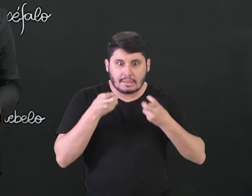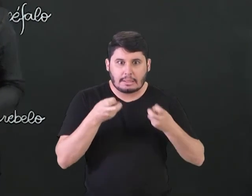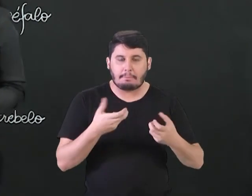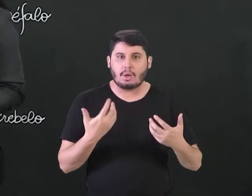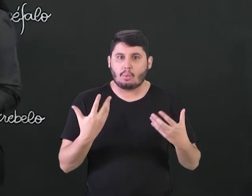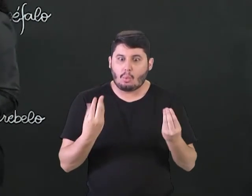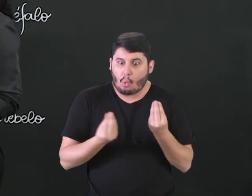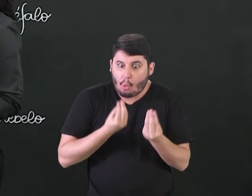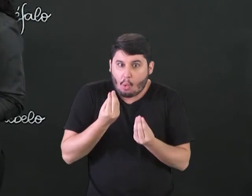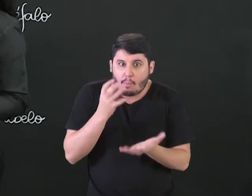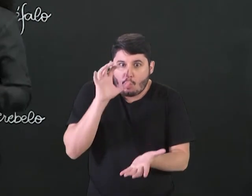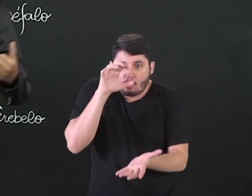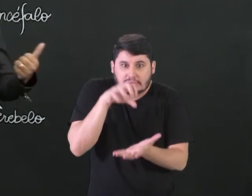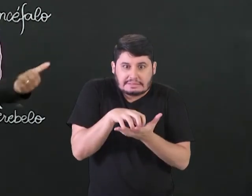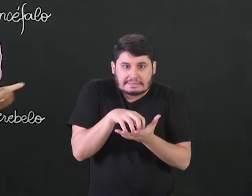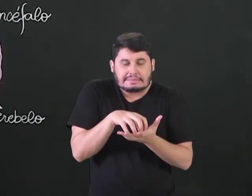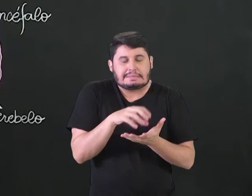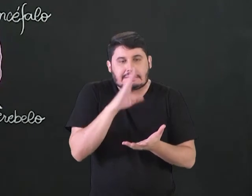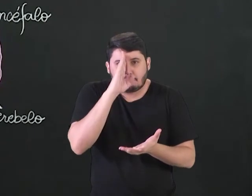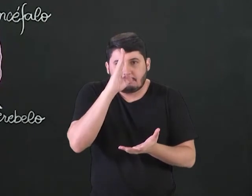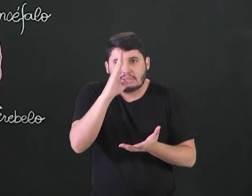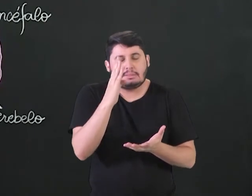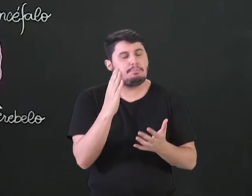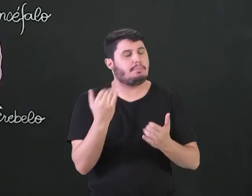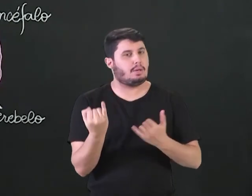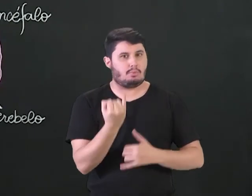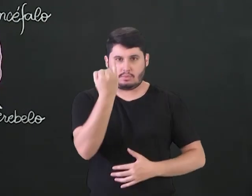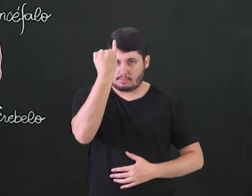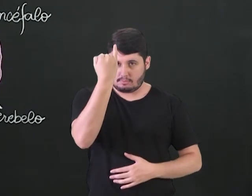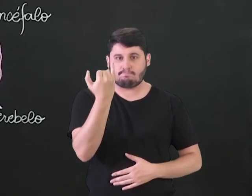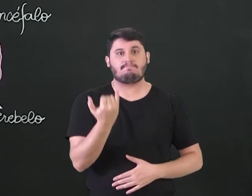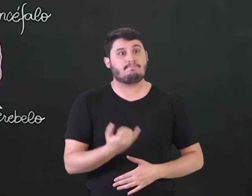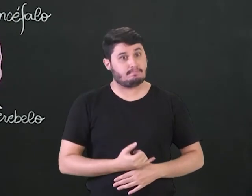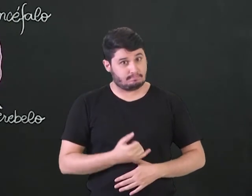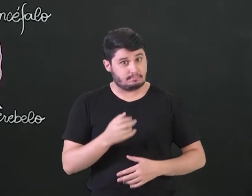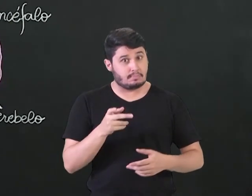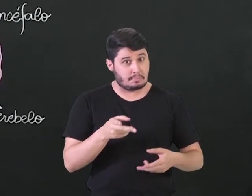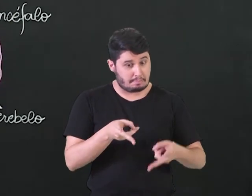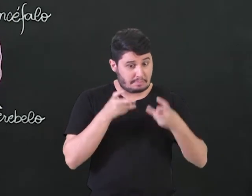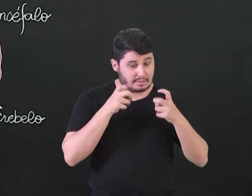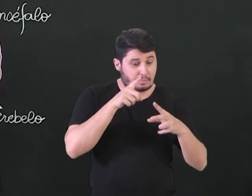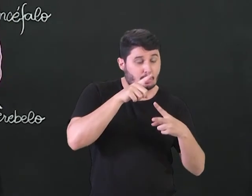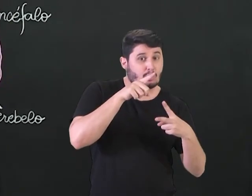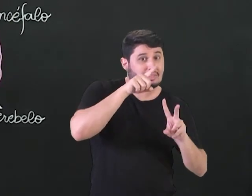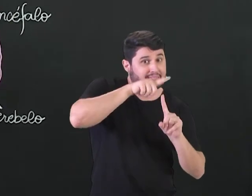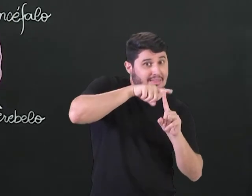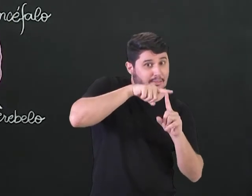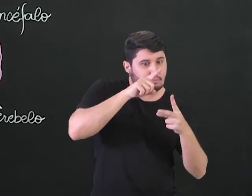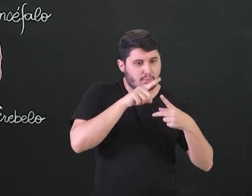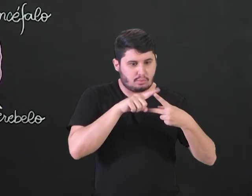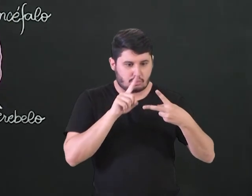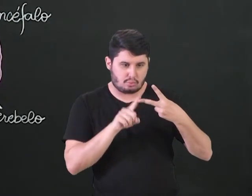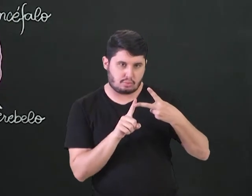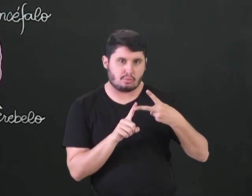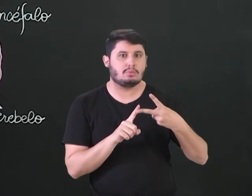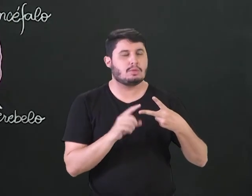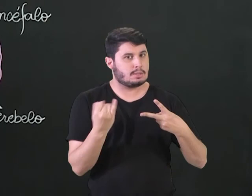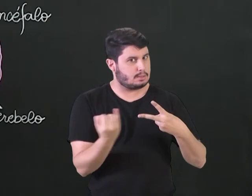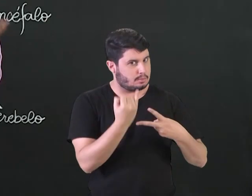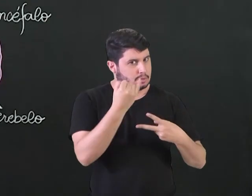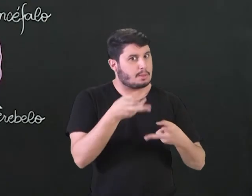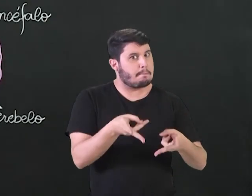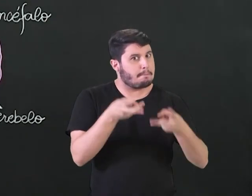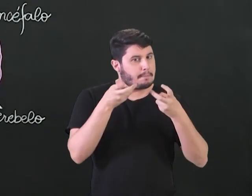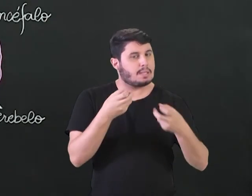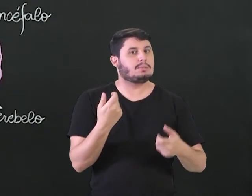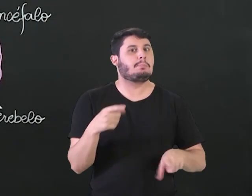sistema? Central, periférico, viu só a importância da gente estar protegendo esse sistema nervoso central com